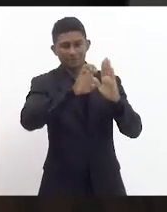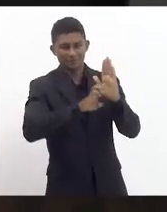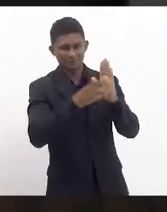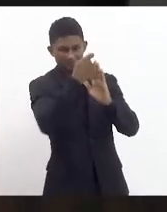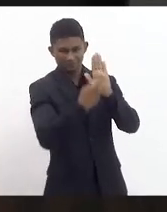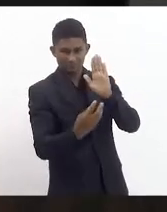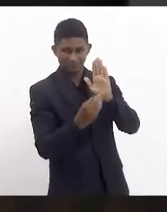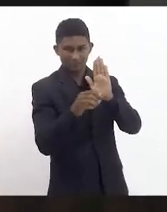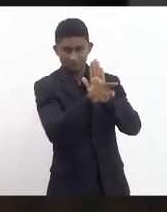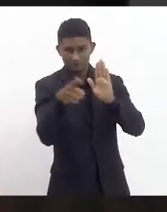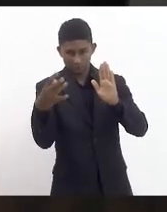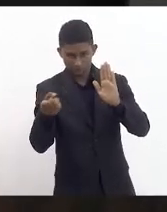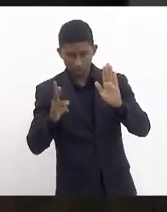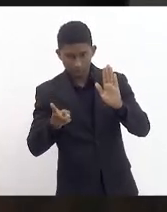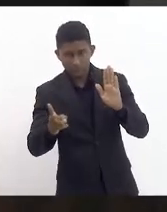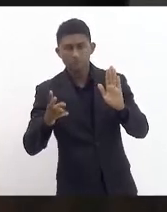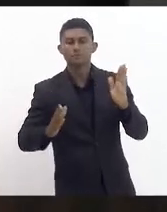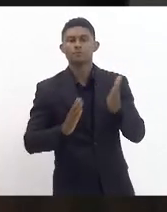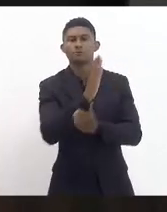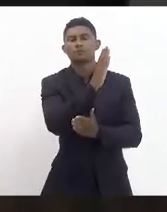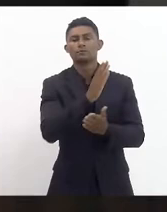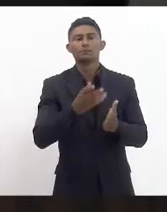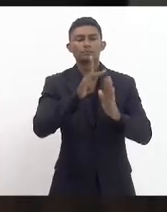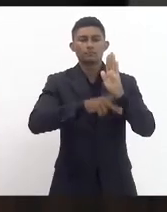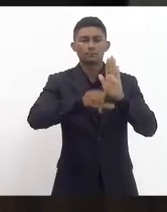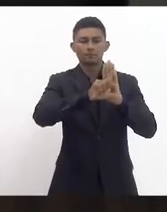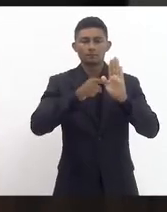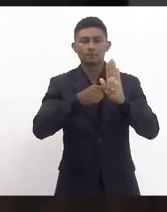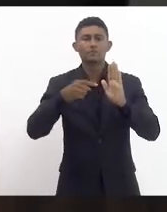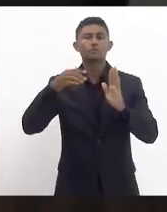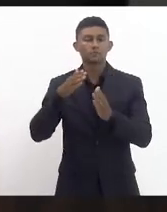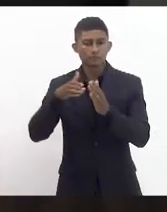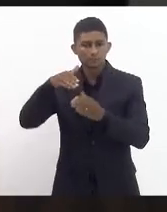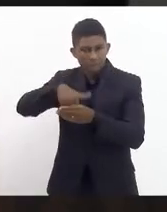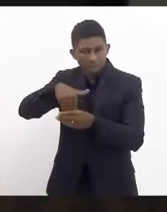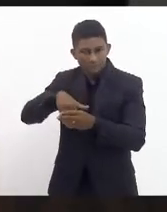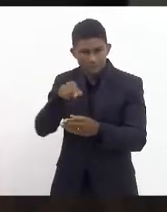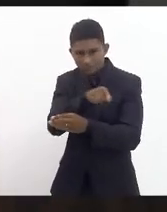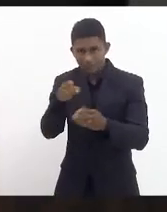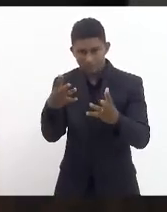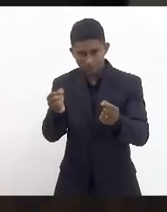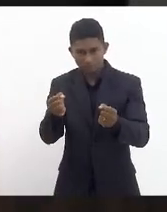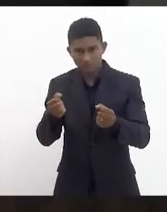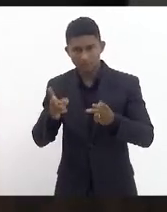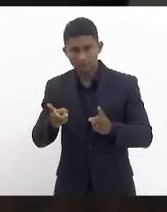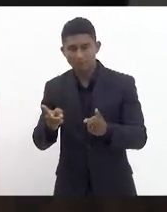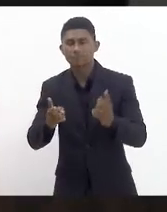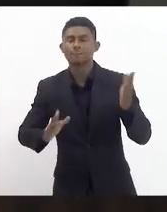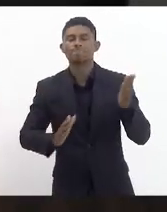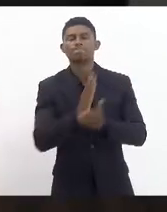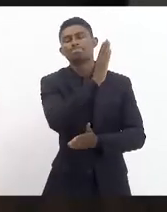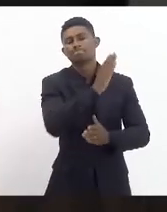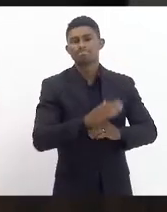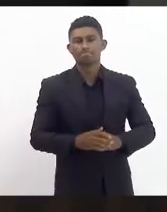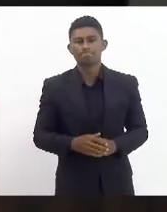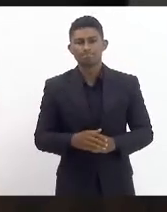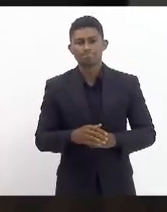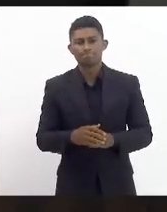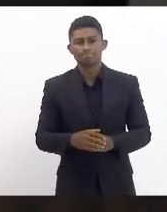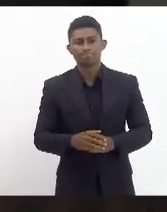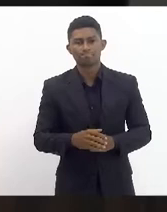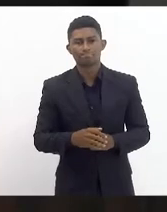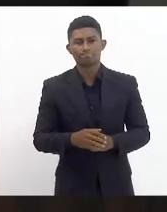Seus que aprovam, permaneçam como estão, aprovado. Em votação, projeto assim emendado. Seus que aprovam, permaneçam como estão, aprovado. Vai a...